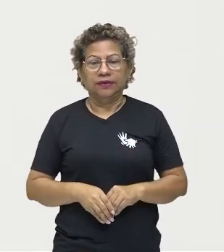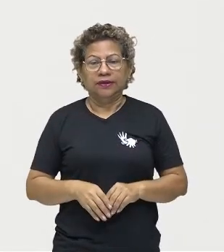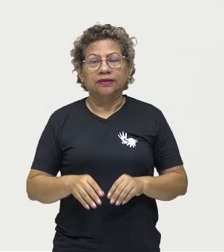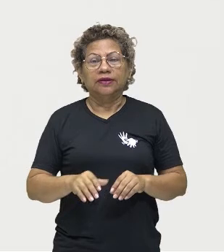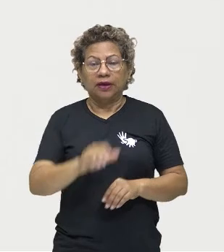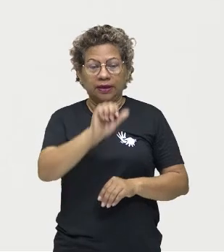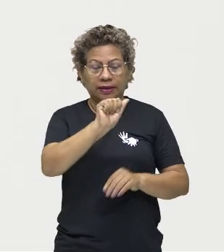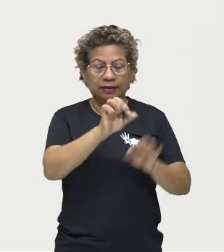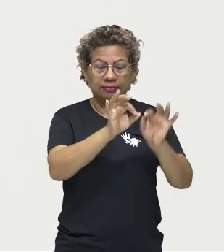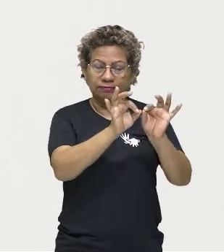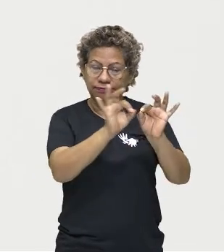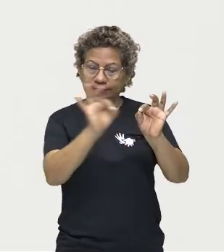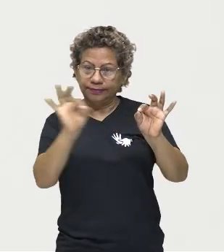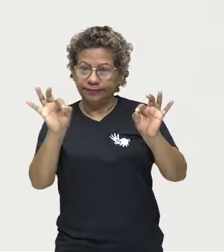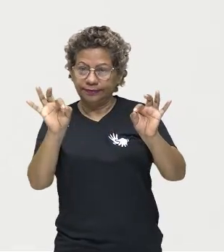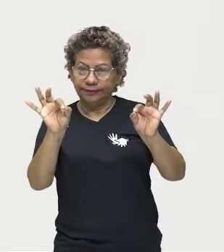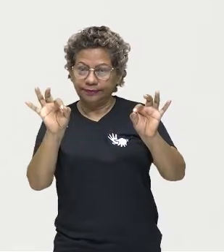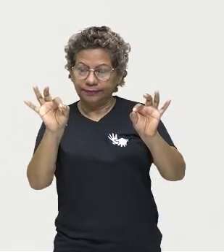né?